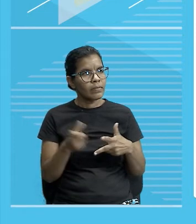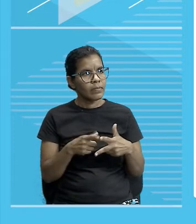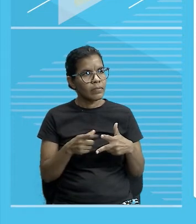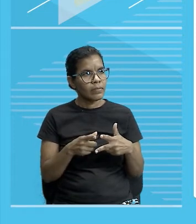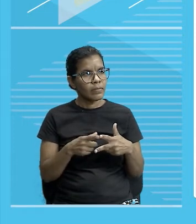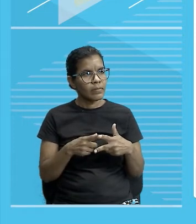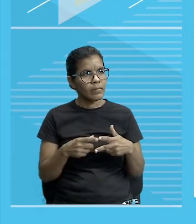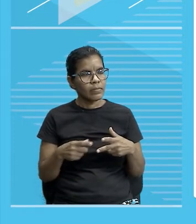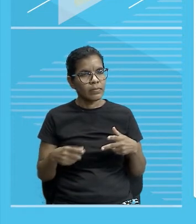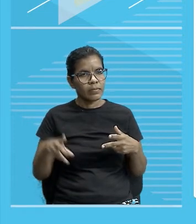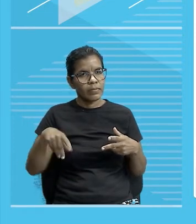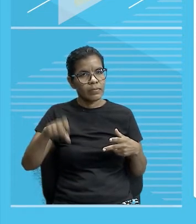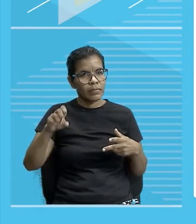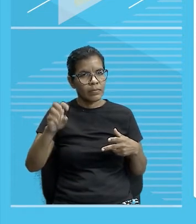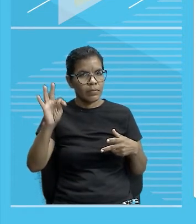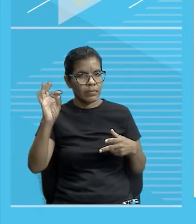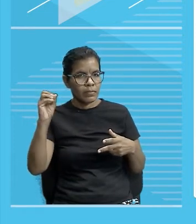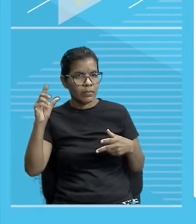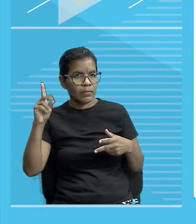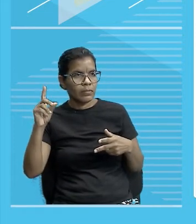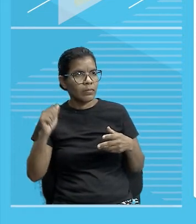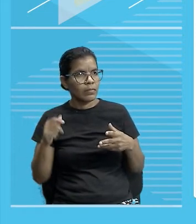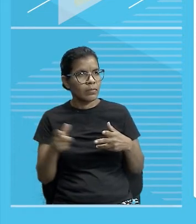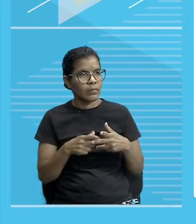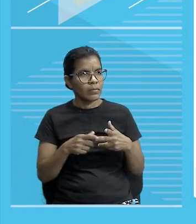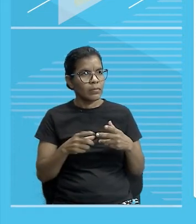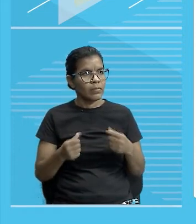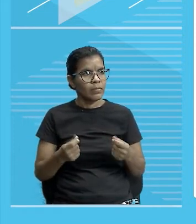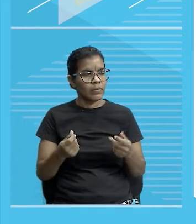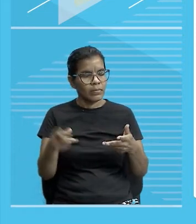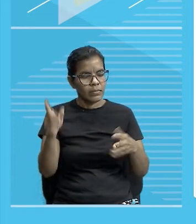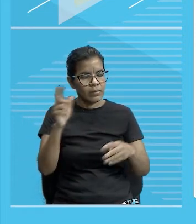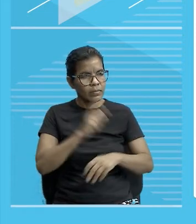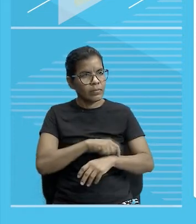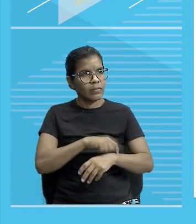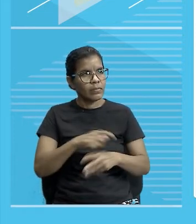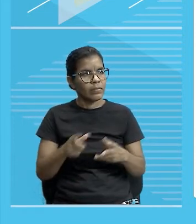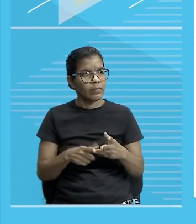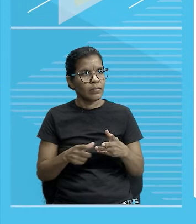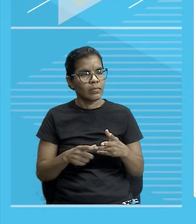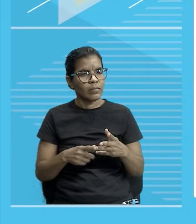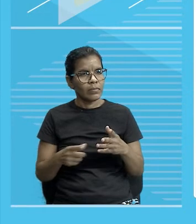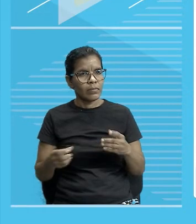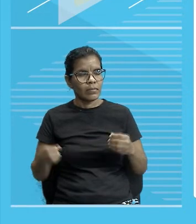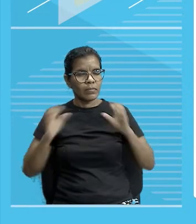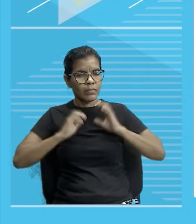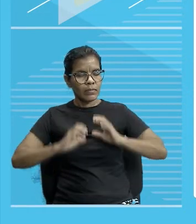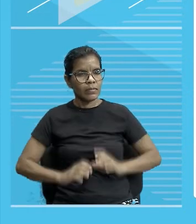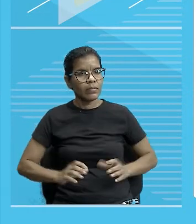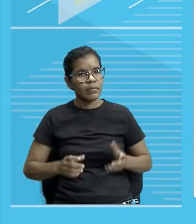relacionados com métodos dinheiro tempo e comportamento repito